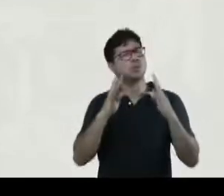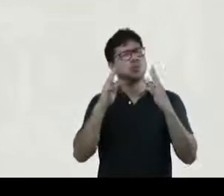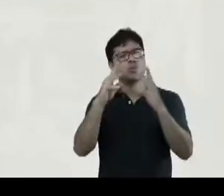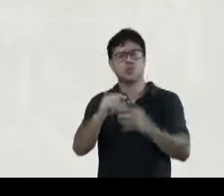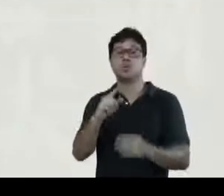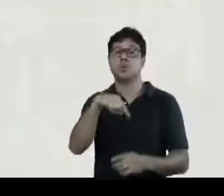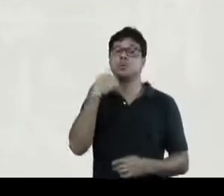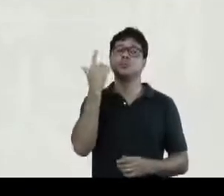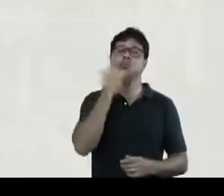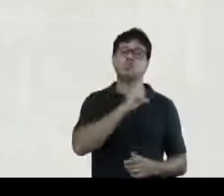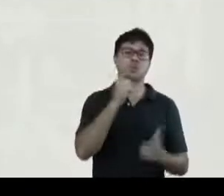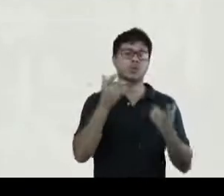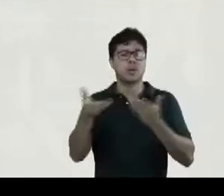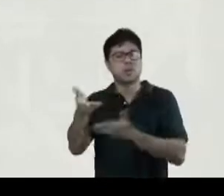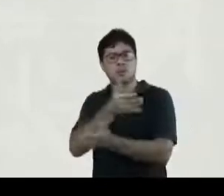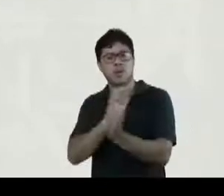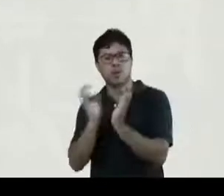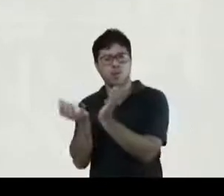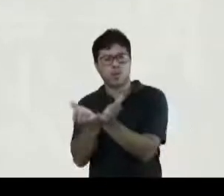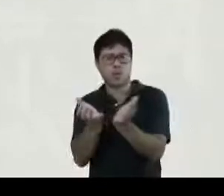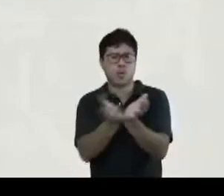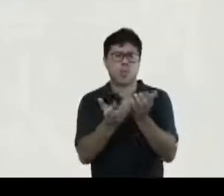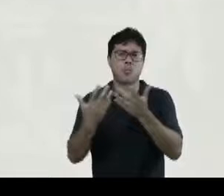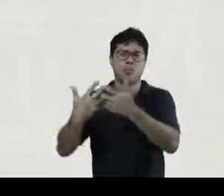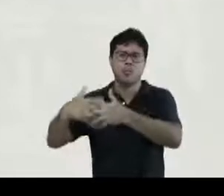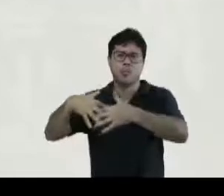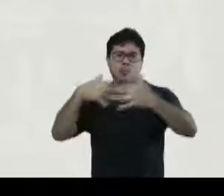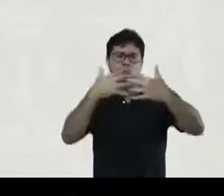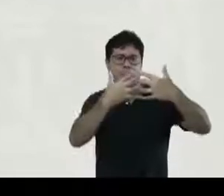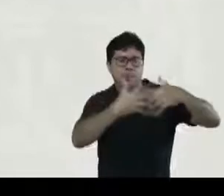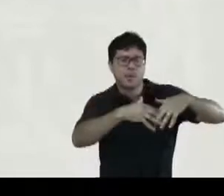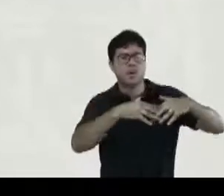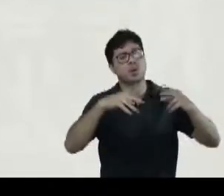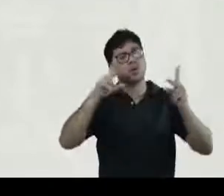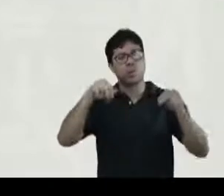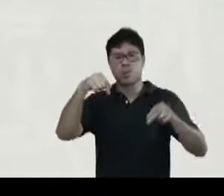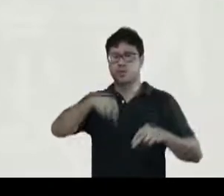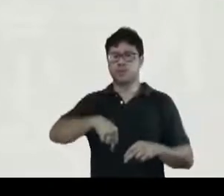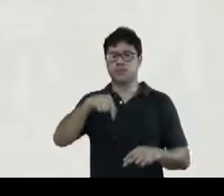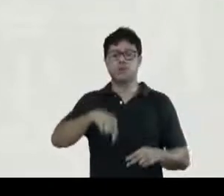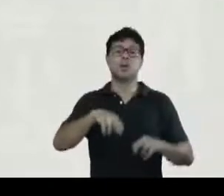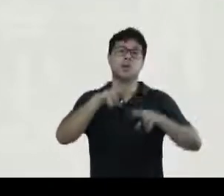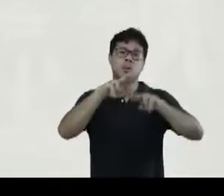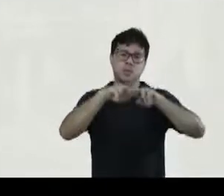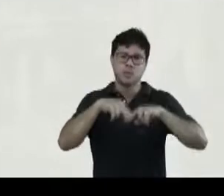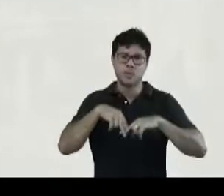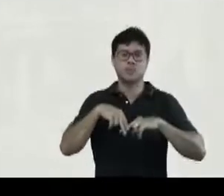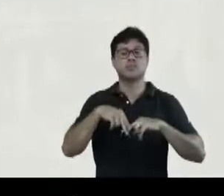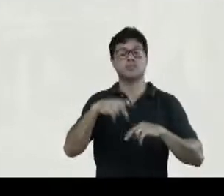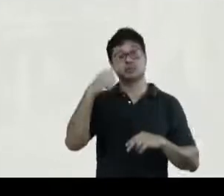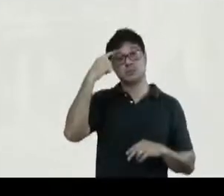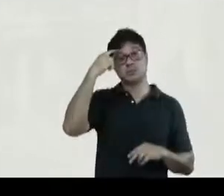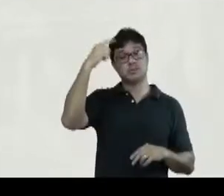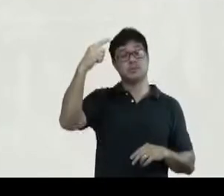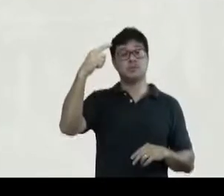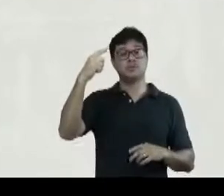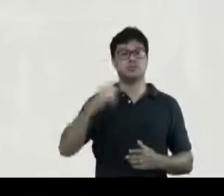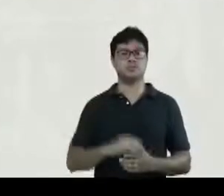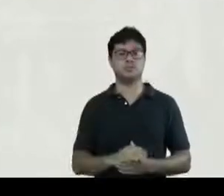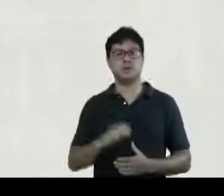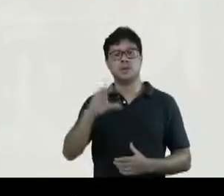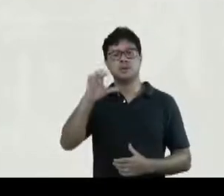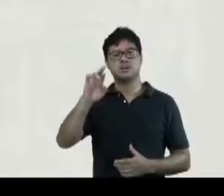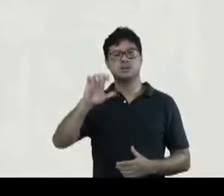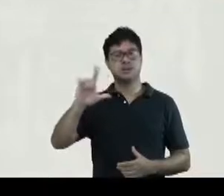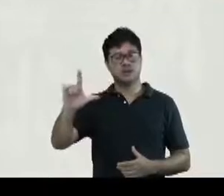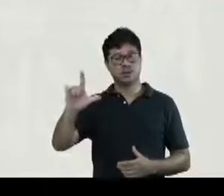Aspekten. Hierfür nochmal der Blick auf Searle. Vielen Dank für Ihr Interesse. Entschuldigung für den